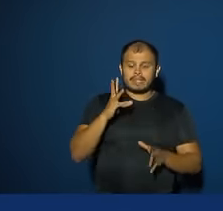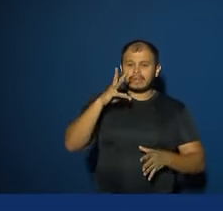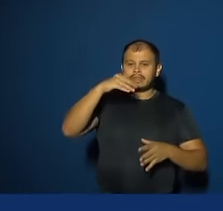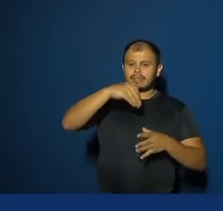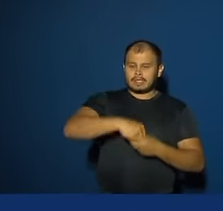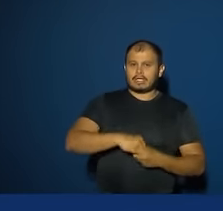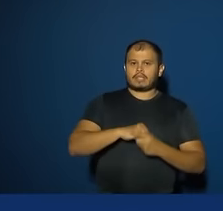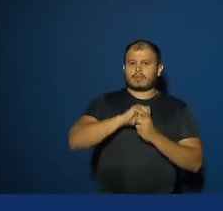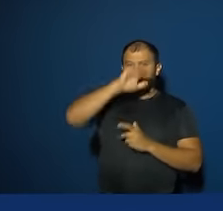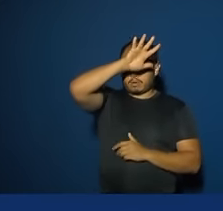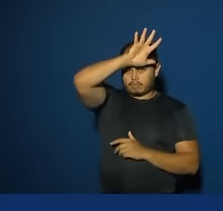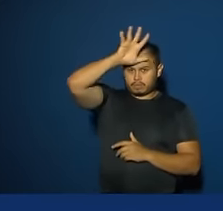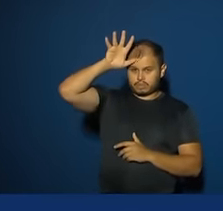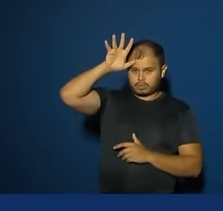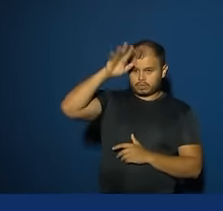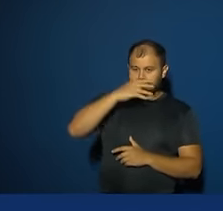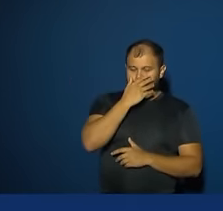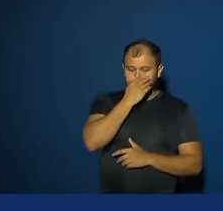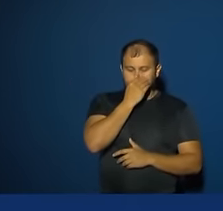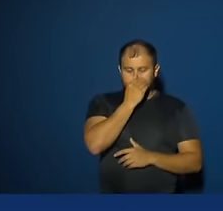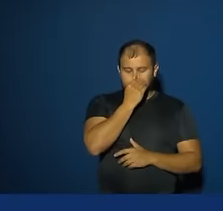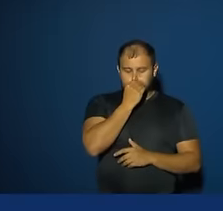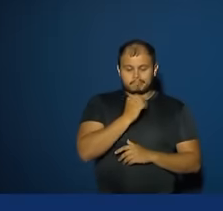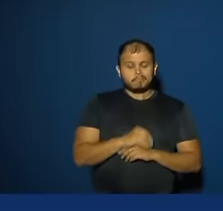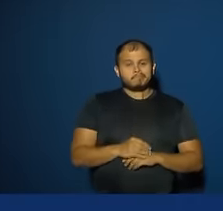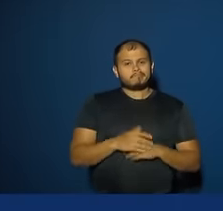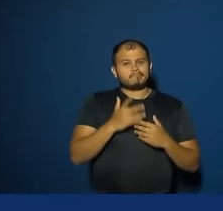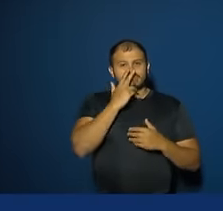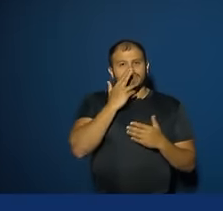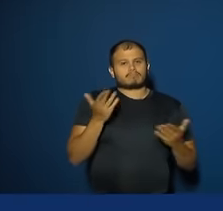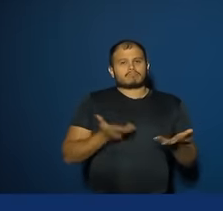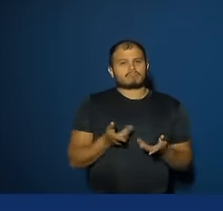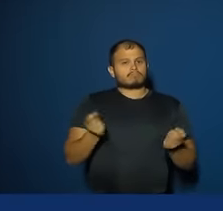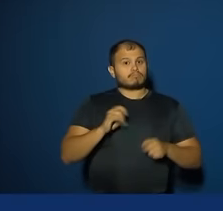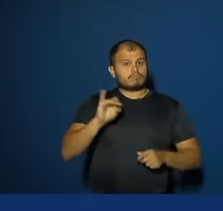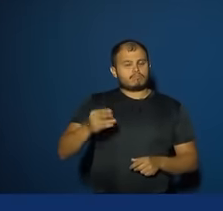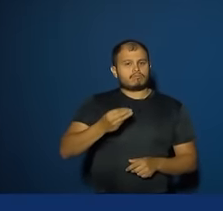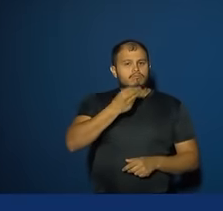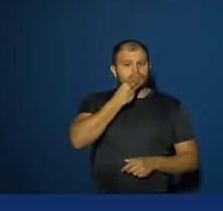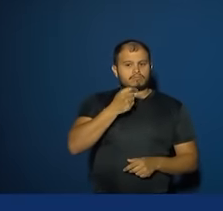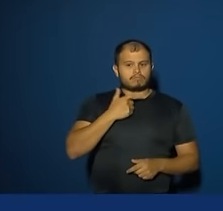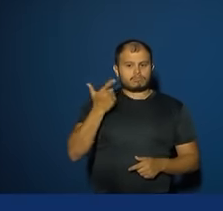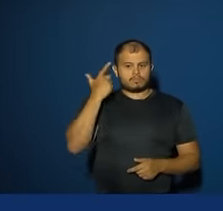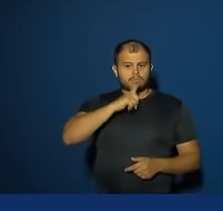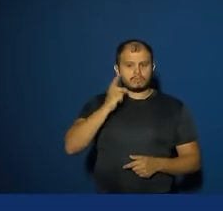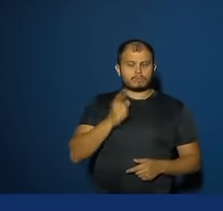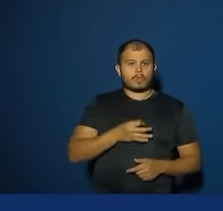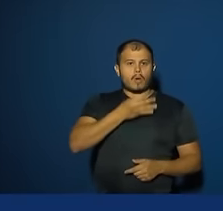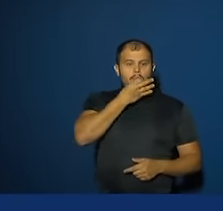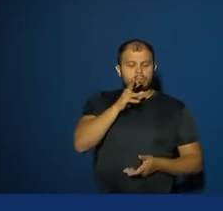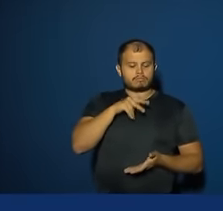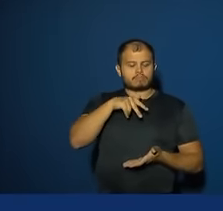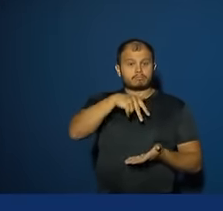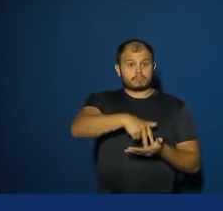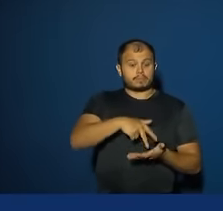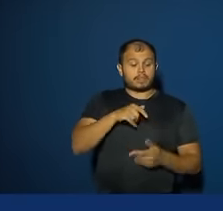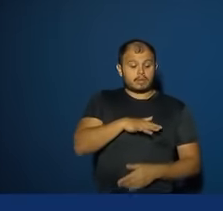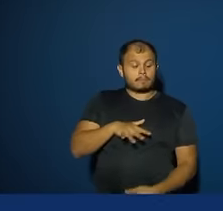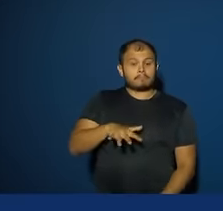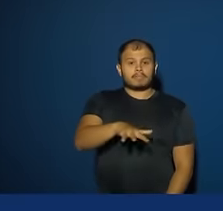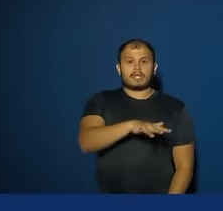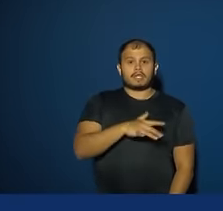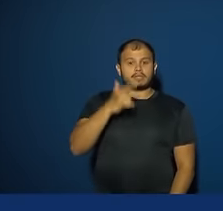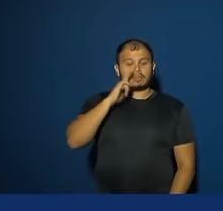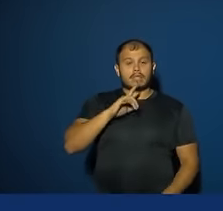né e e eu acho que a gente tem uma oportunidade de se posicionar nesse ambiente como